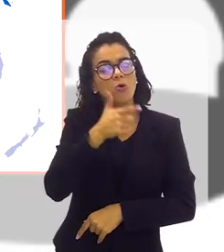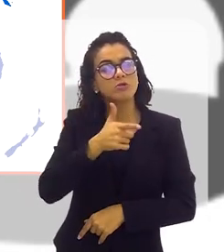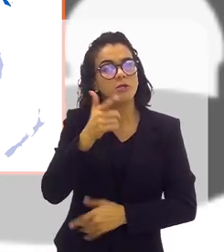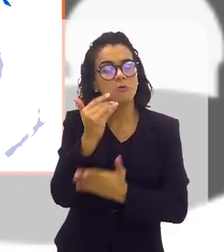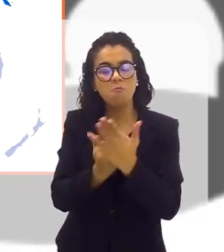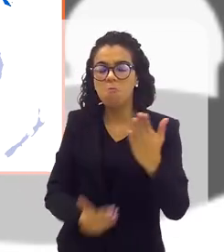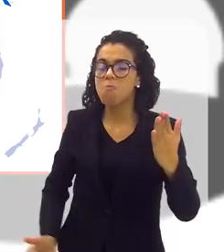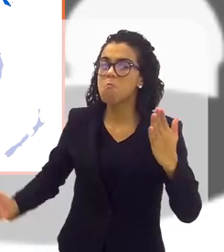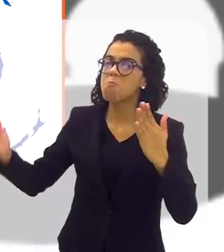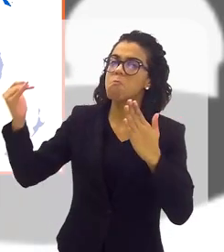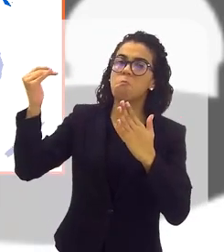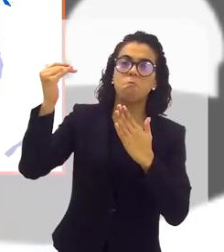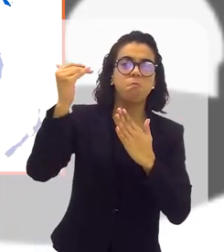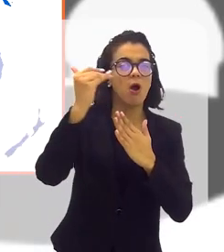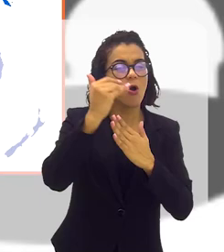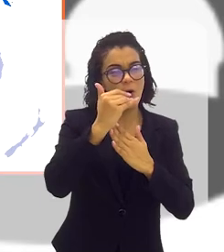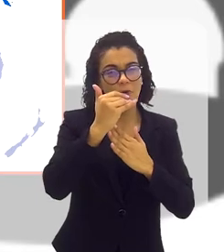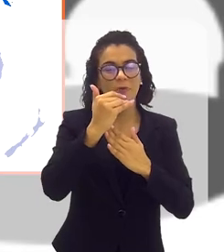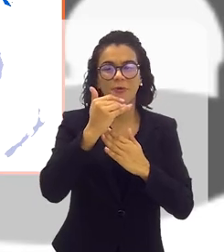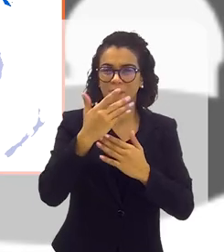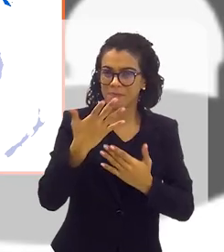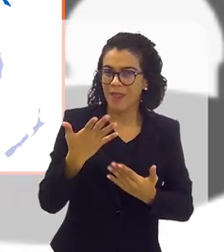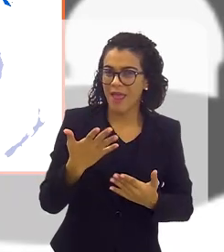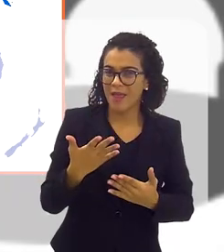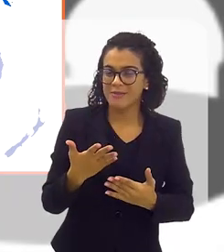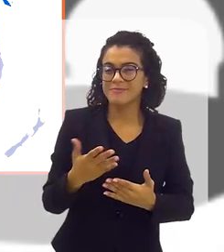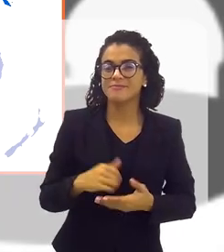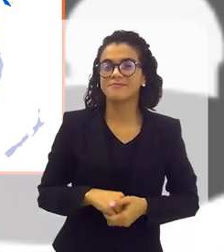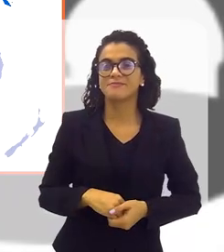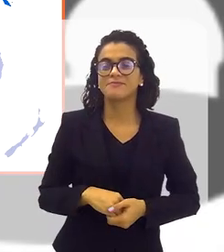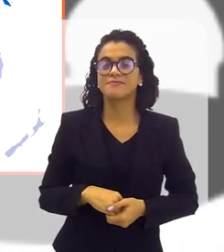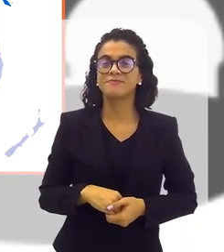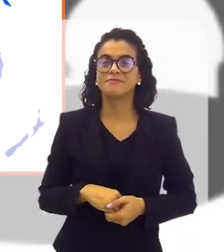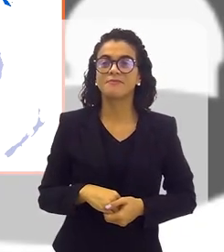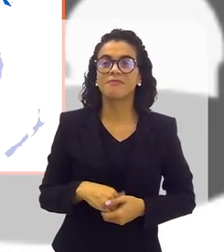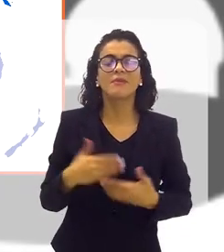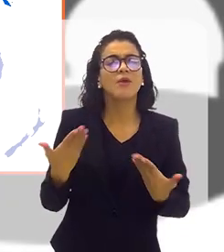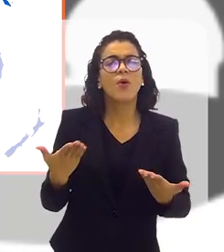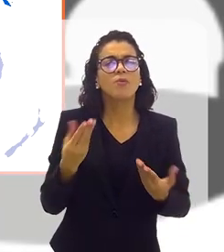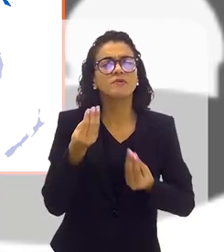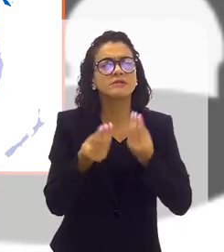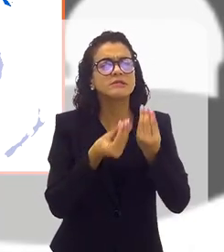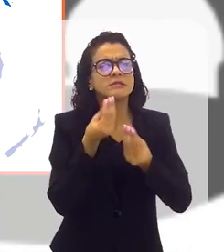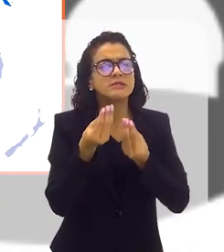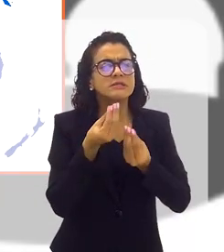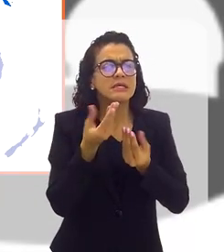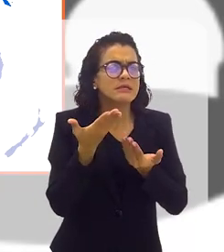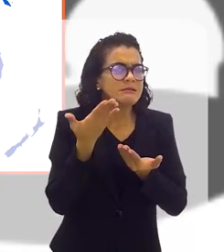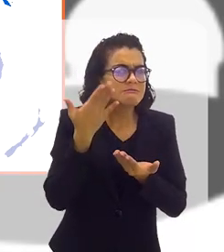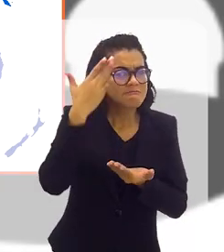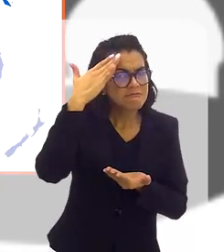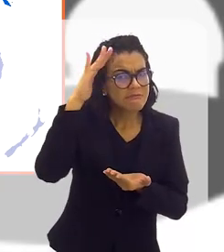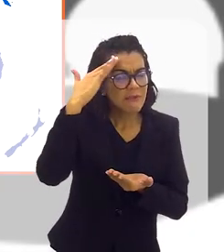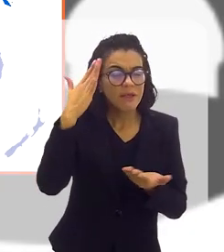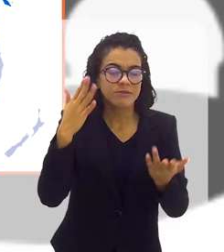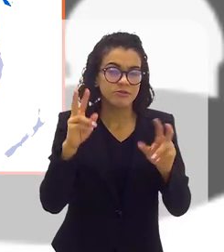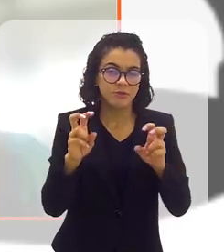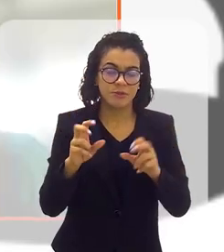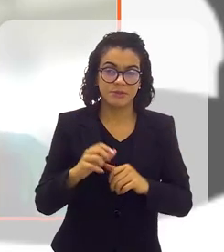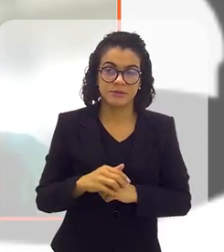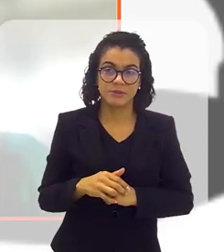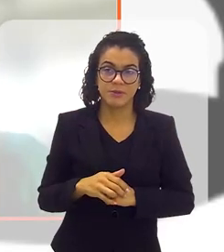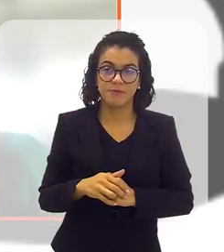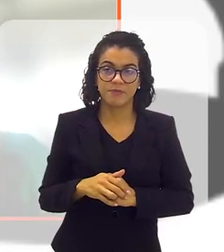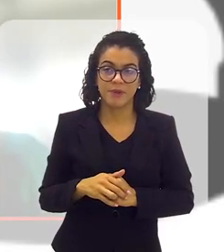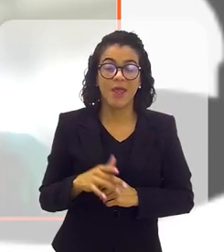conseguiu ultrapassar essa frase tão mal posta. A que você atribui isso, Heloísa?